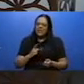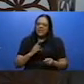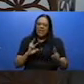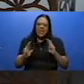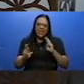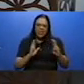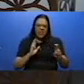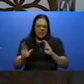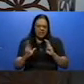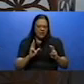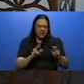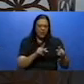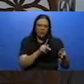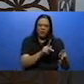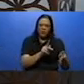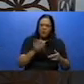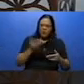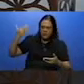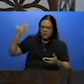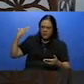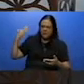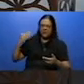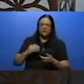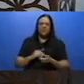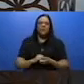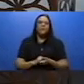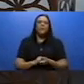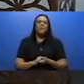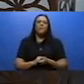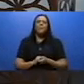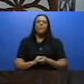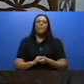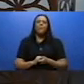povos antigos? Pois bem, olha lá.